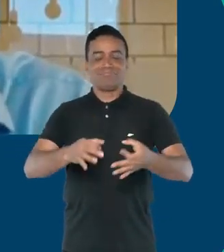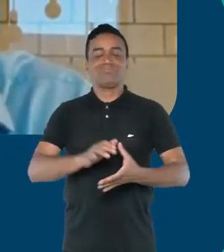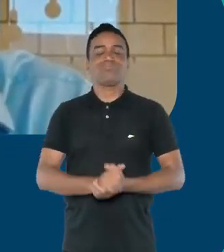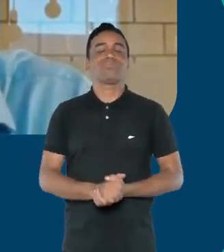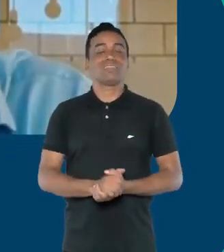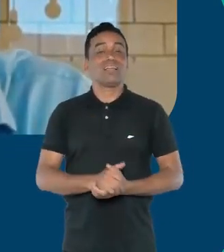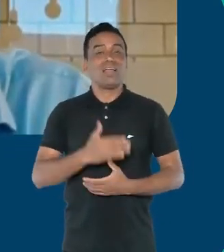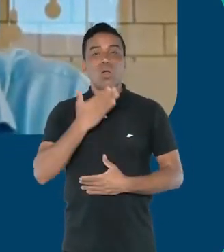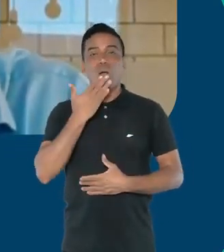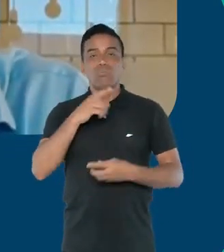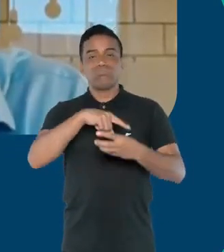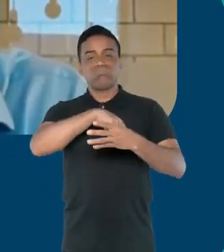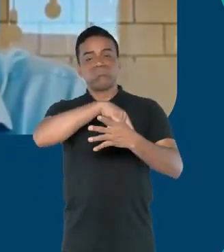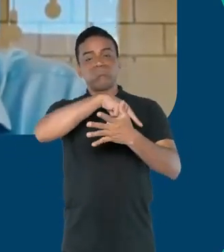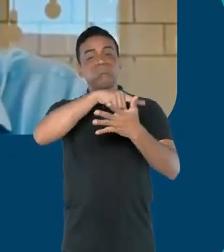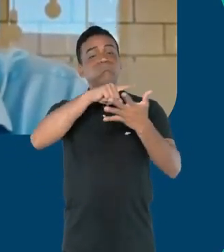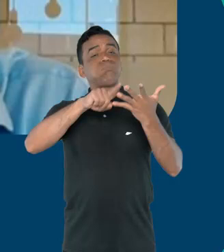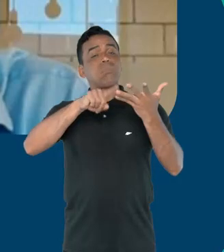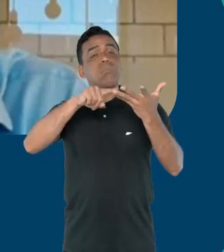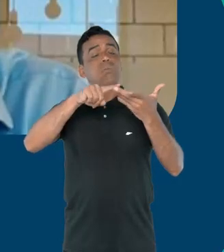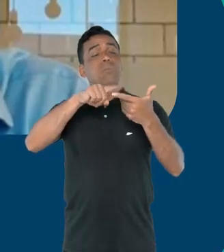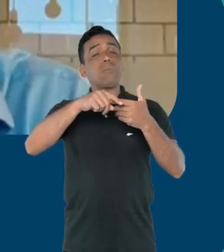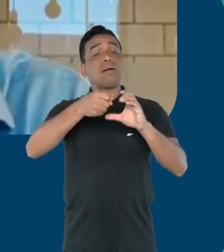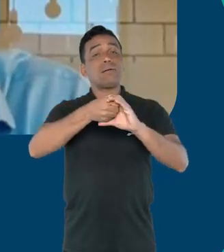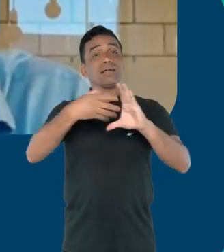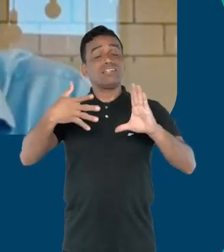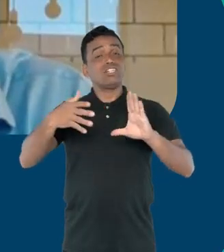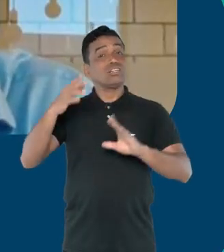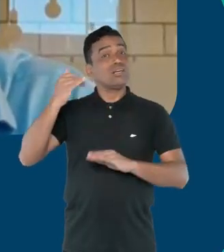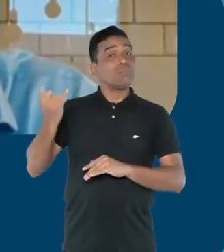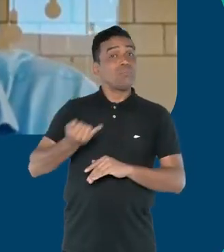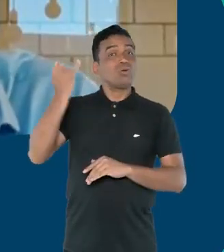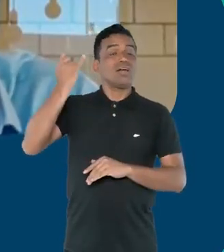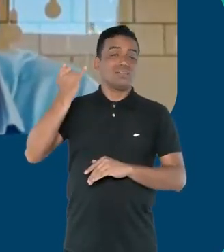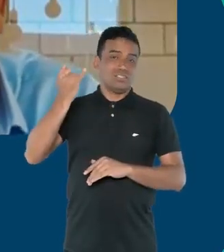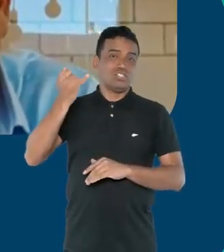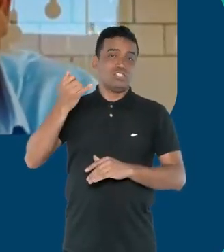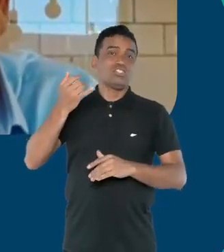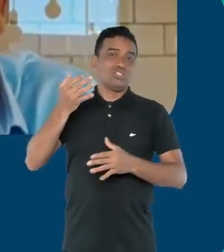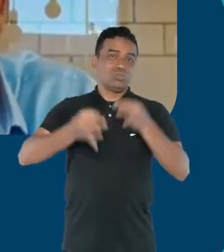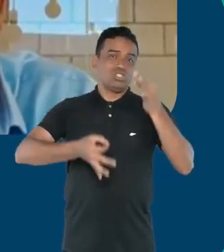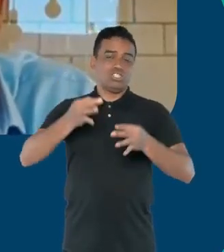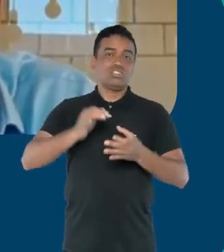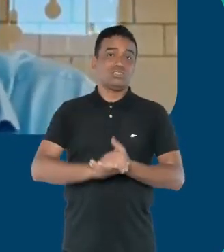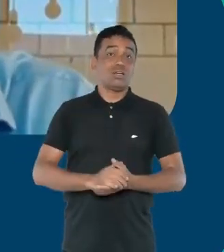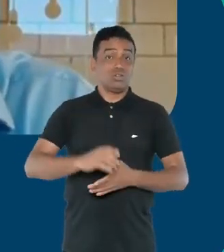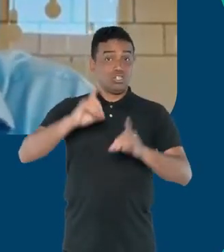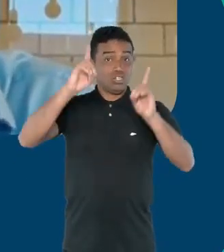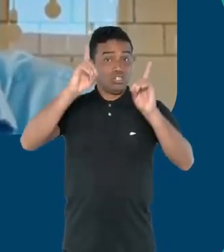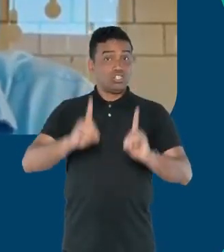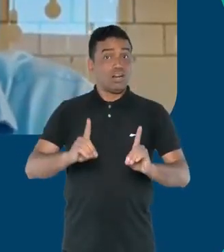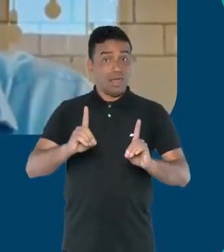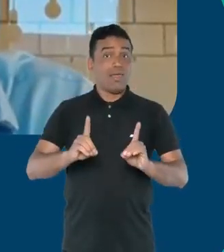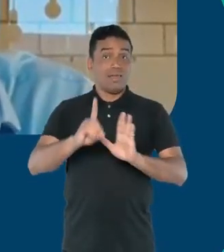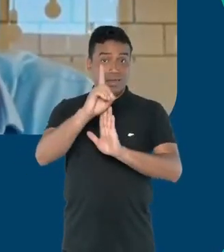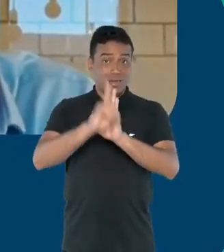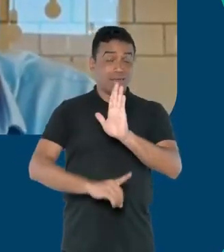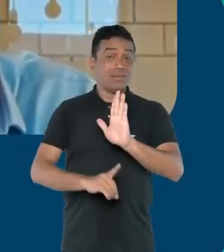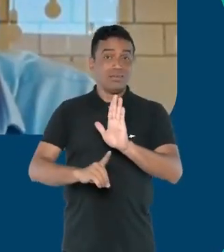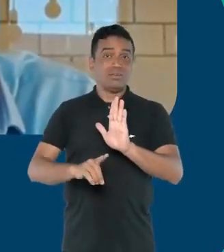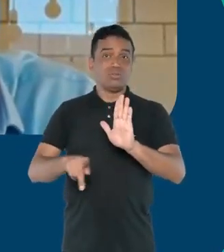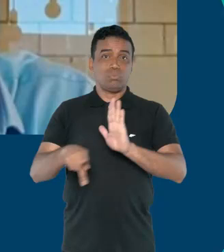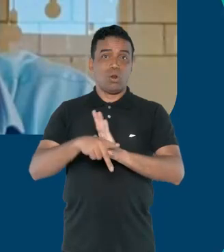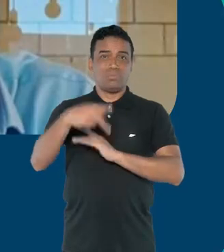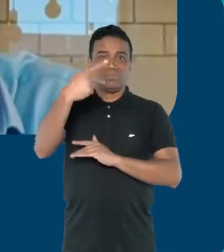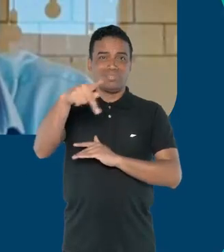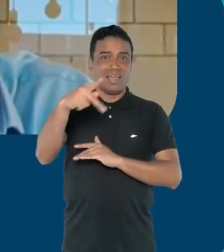Quais são os pilares da justiça para o Hume, né? O direito à propriedade, né? A